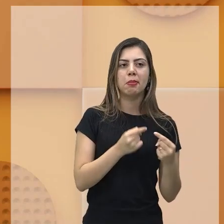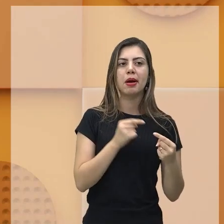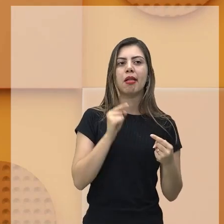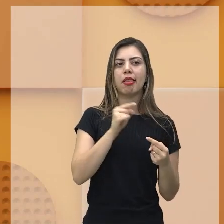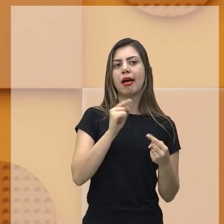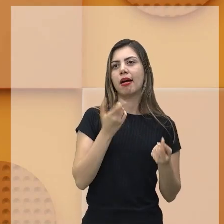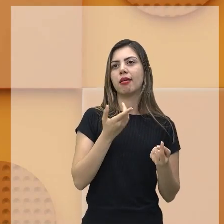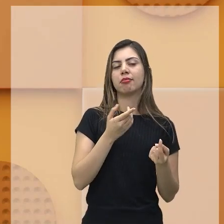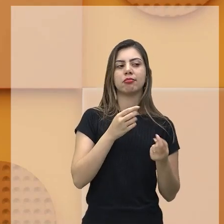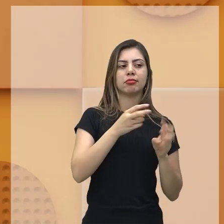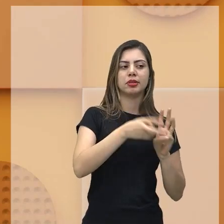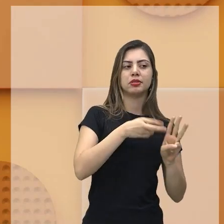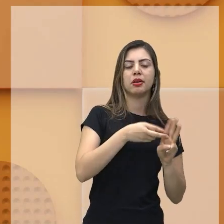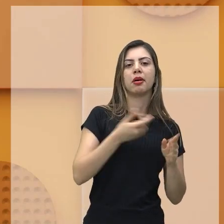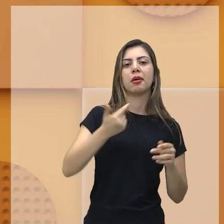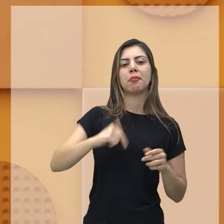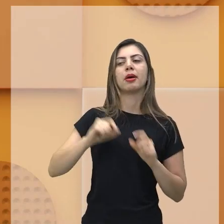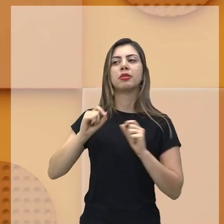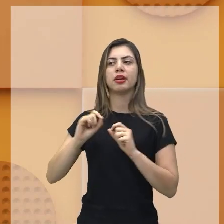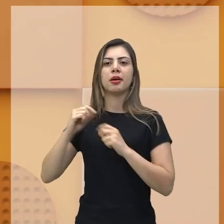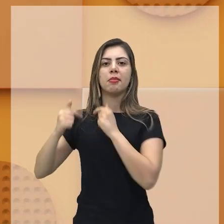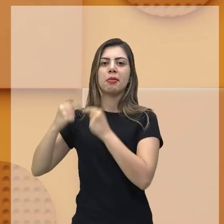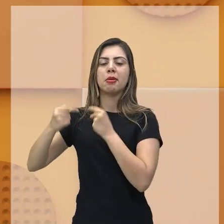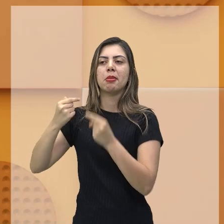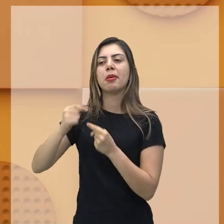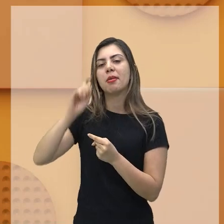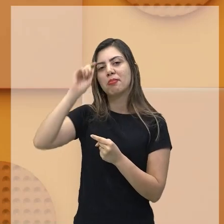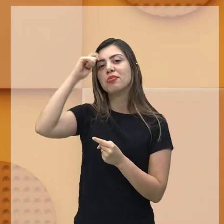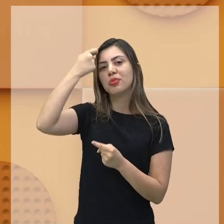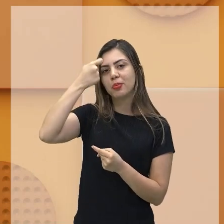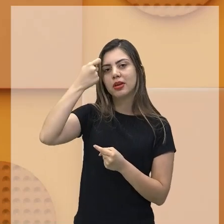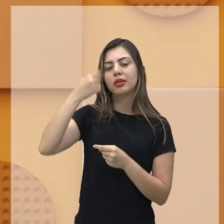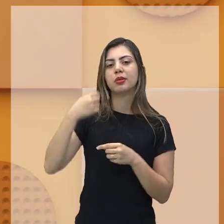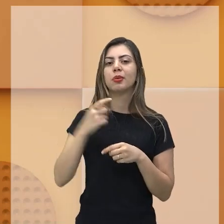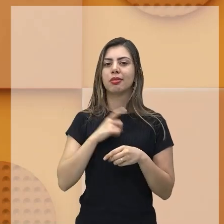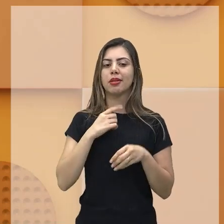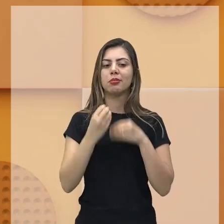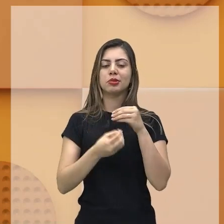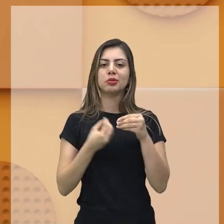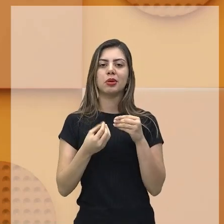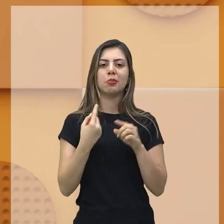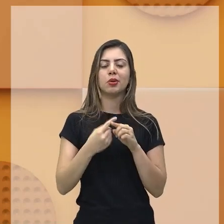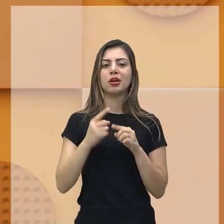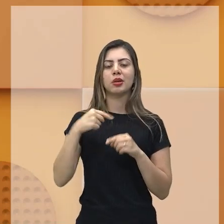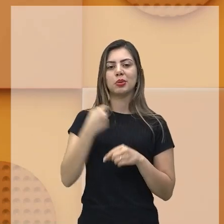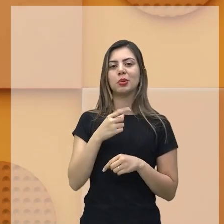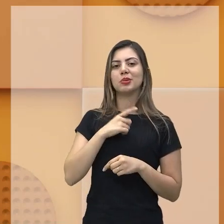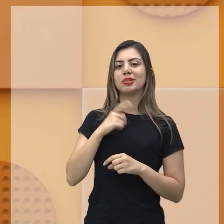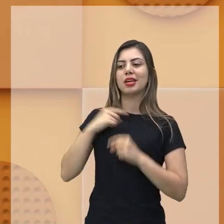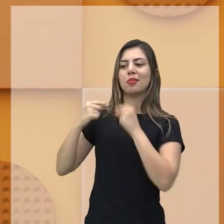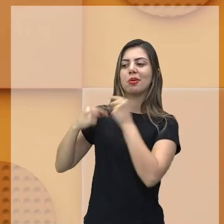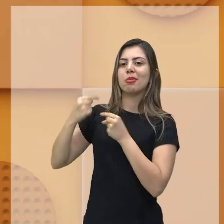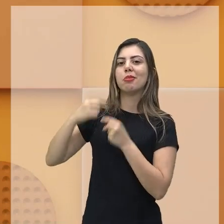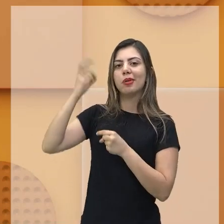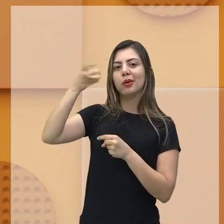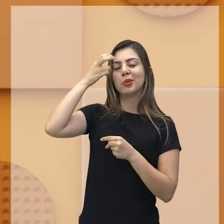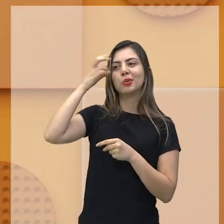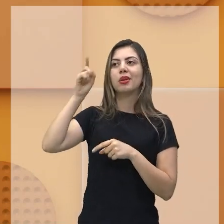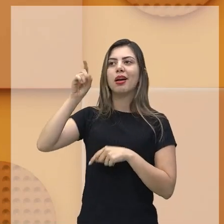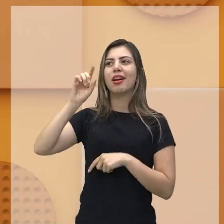senzala por quê, gente? Porque muita nossa cultura está ali, está como herança de povos africanos que vieram para cá para